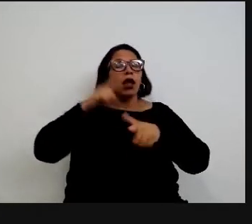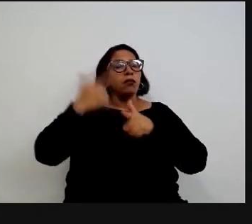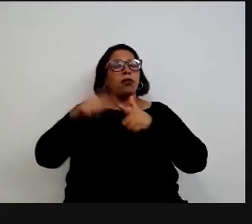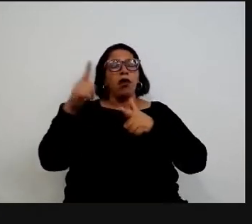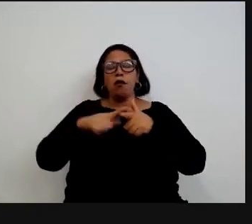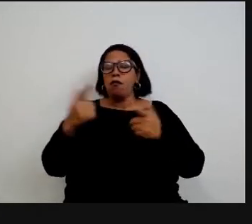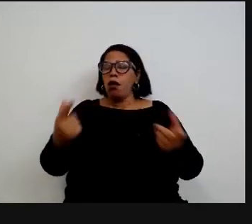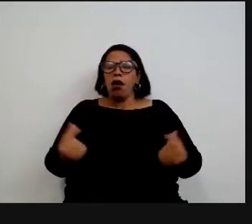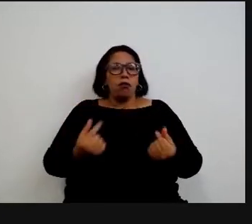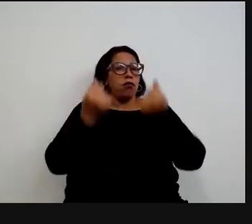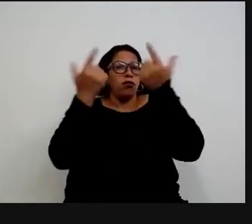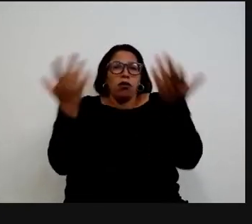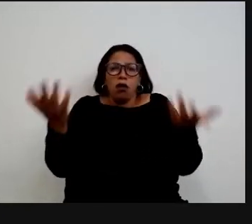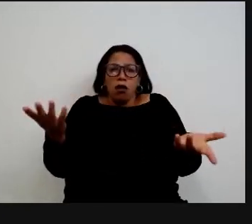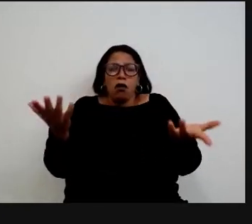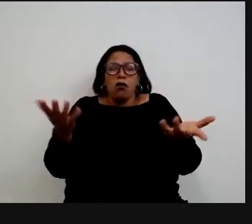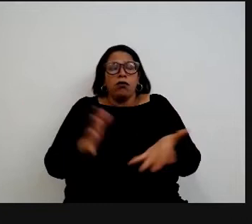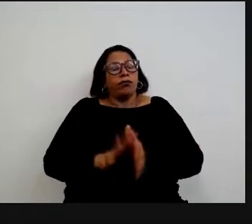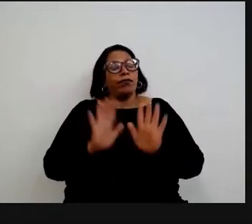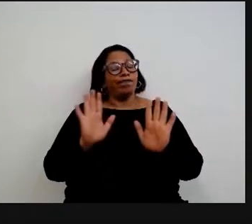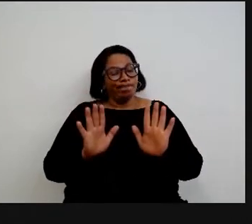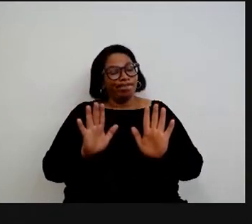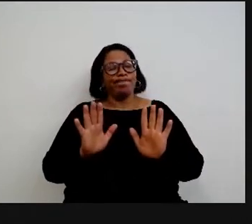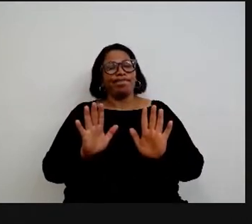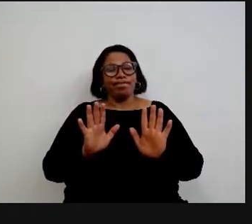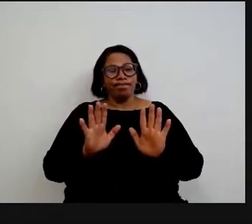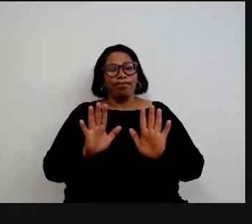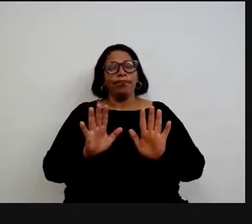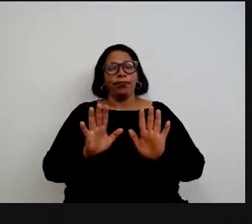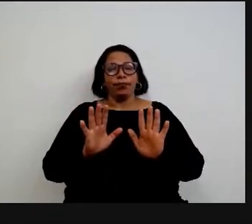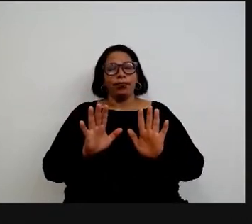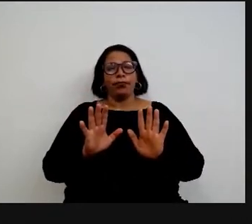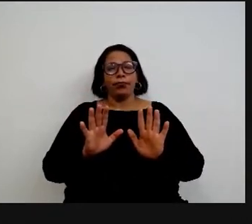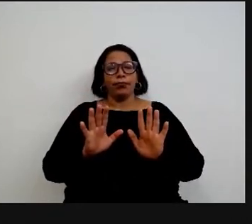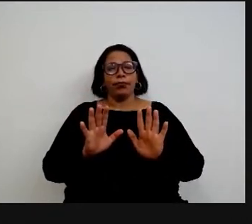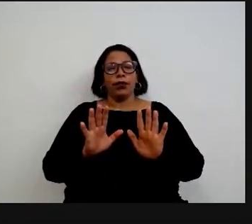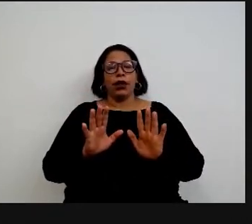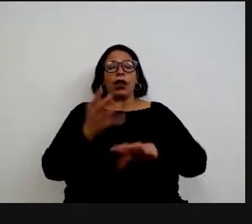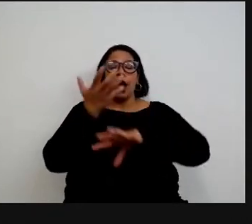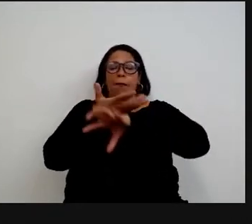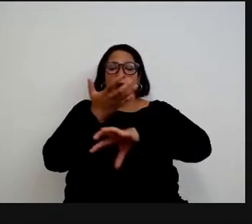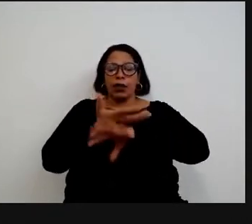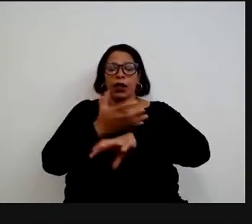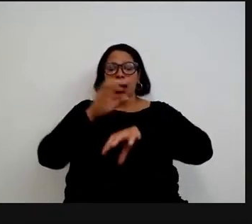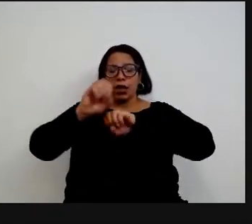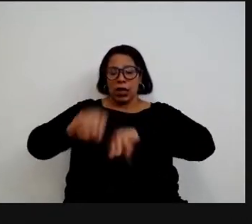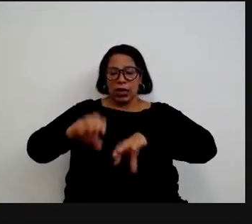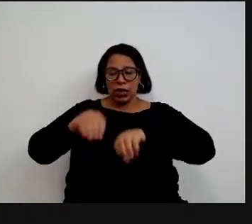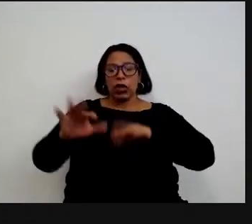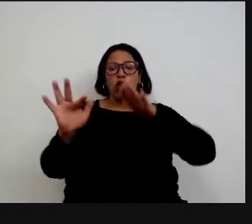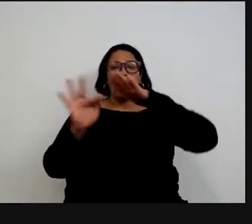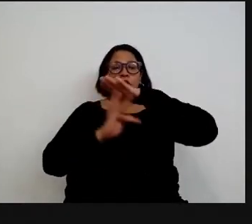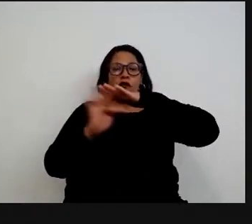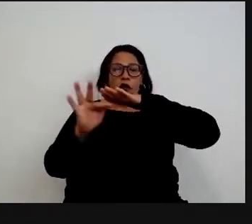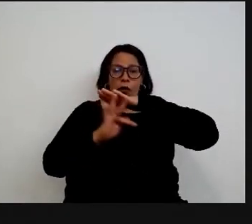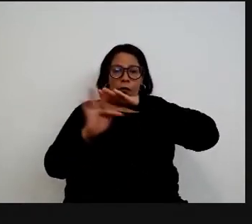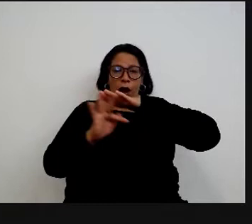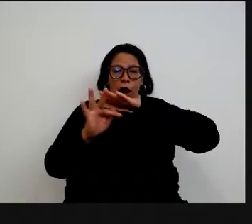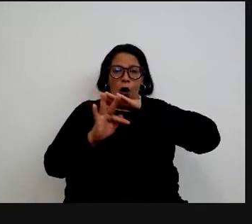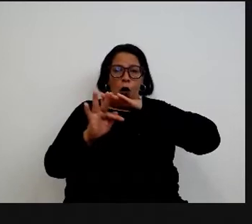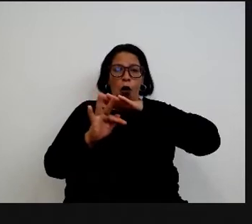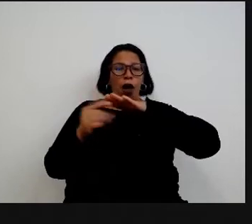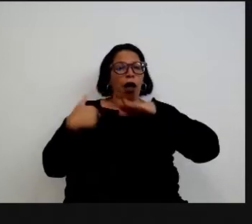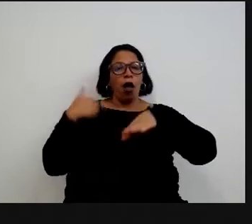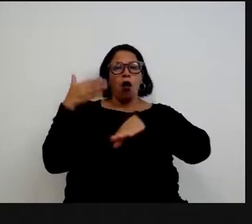problema financeiro. Né? Então, na disciplina, na educação formal, por exemplo, eu não